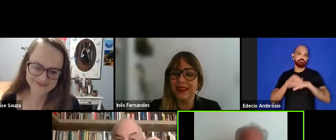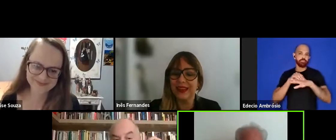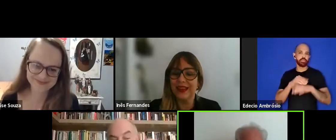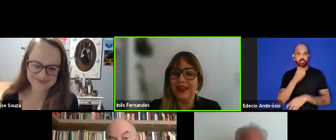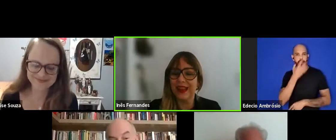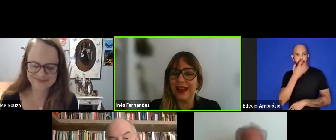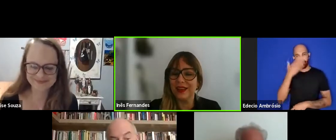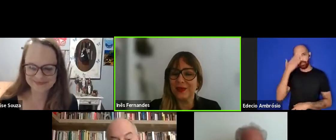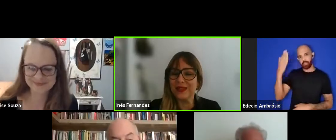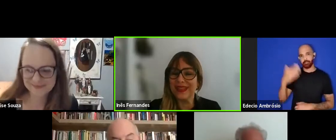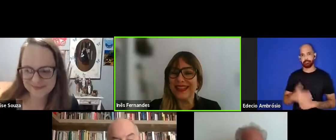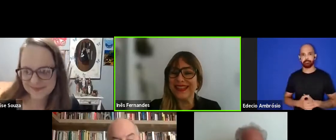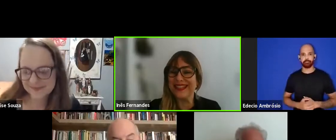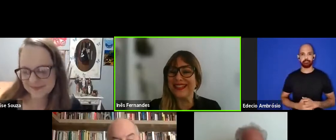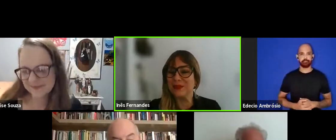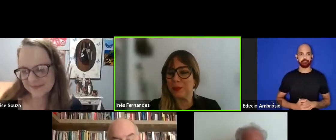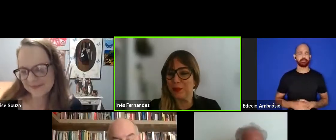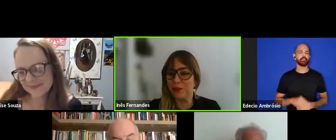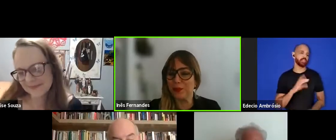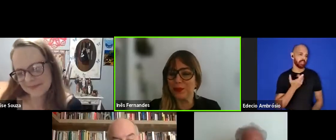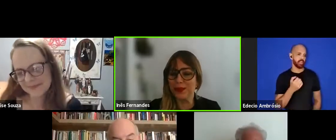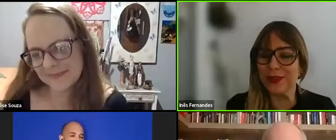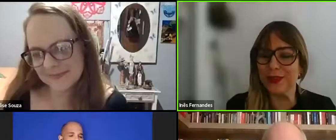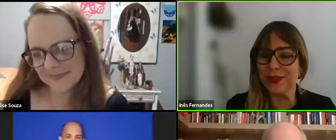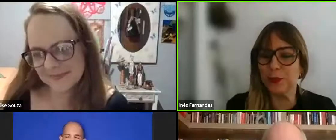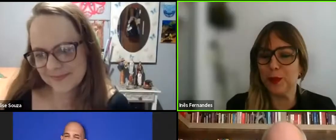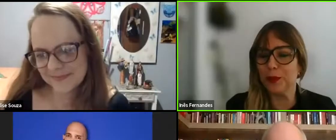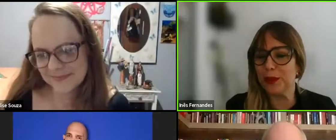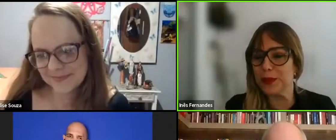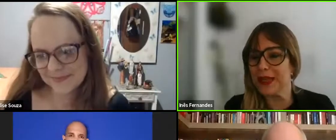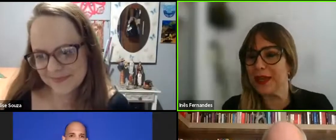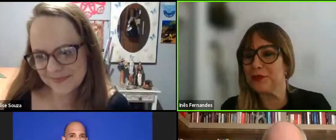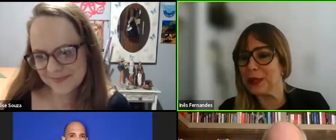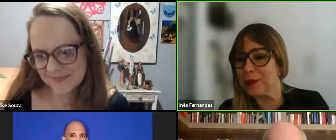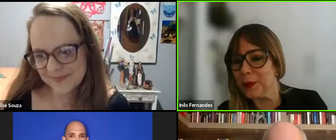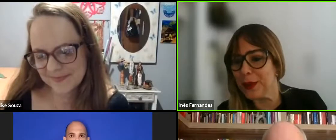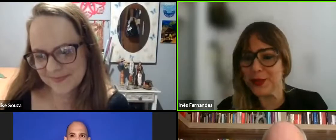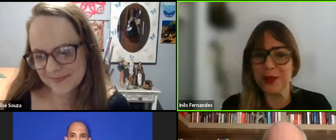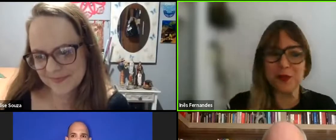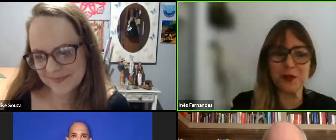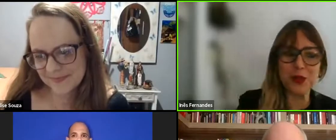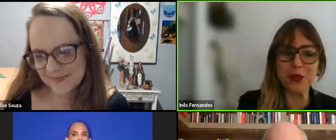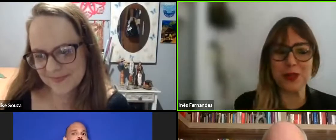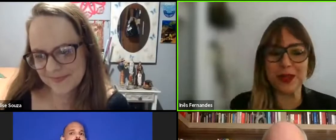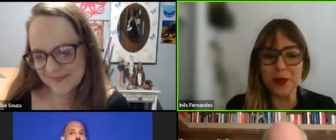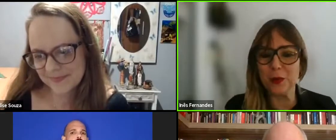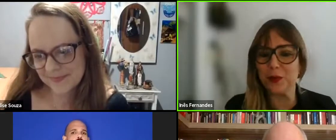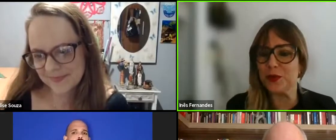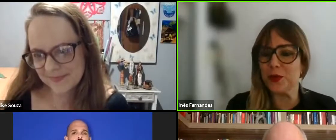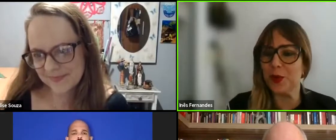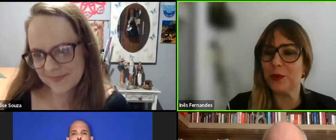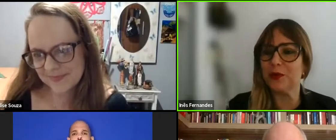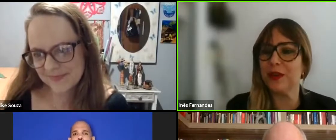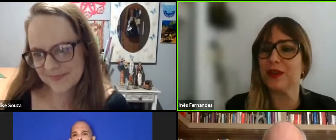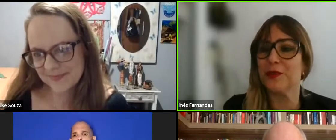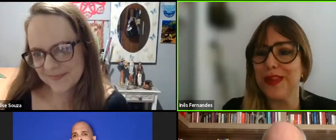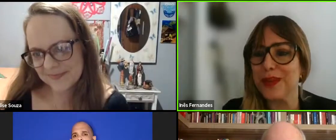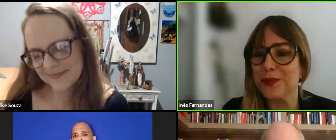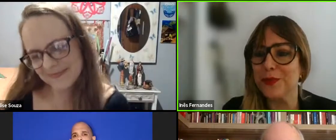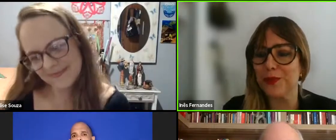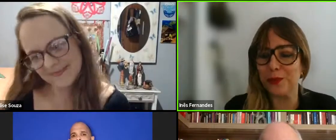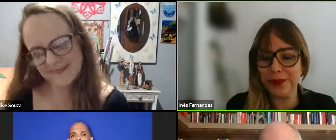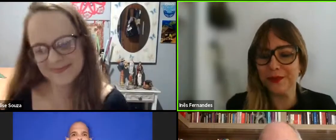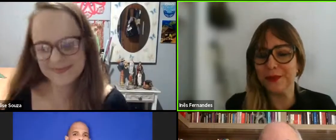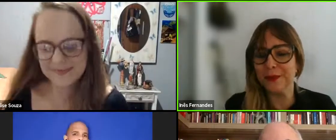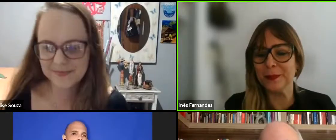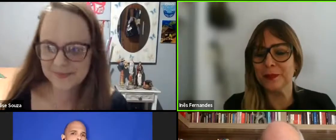Obrigado. Claro, com certeza. Por favor. Não sei quem fala primeiro, se é a professora Sueli ou o professor Rômulo. Fiquem à